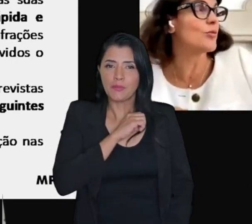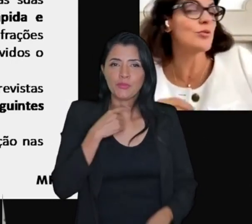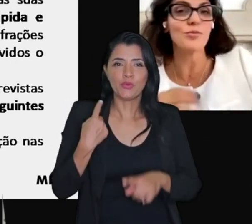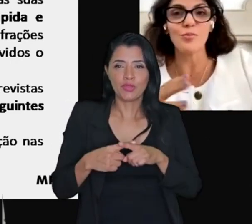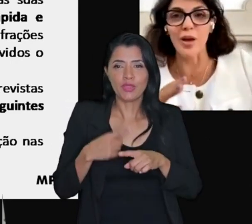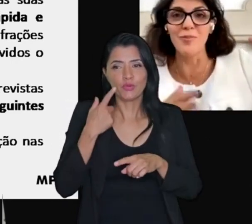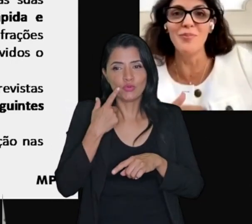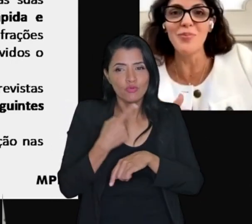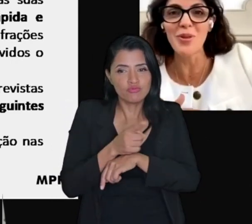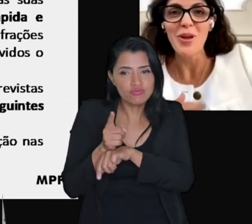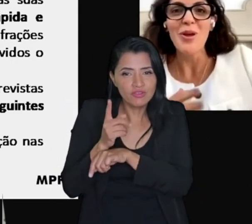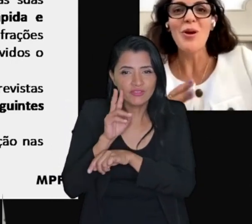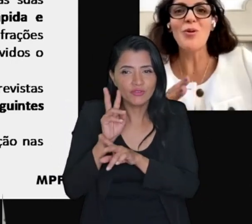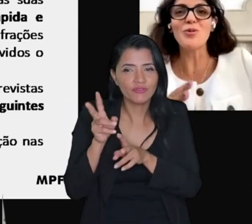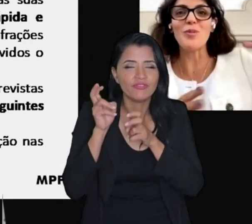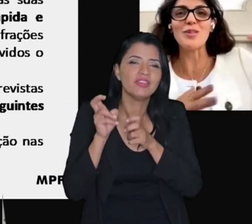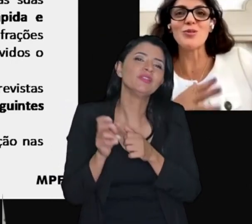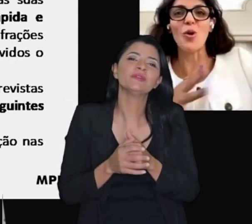vendo aqui